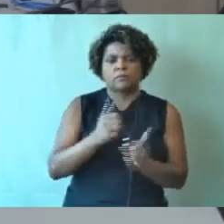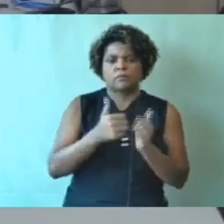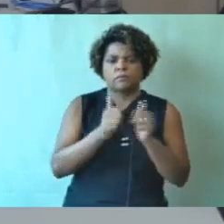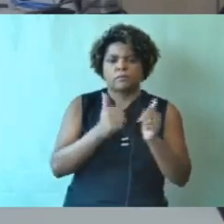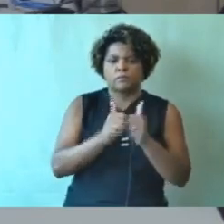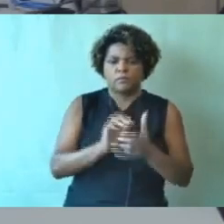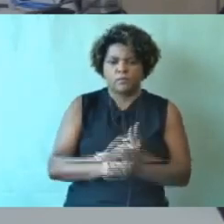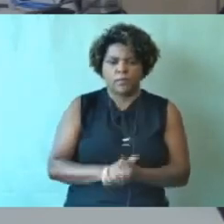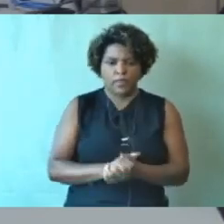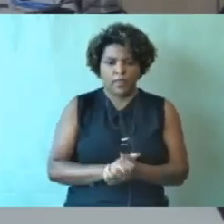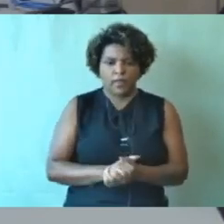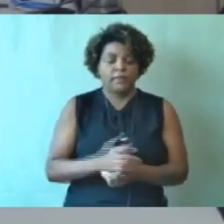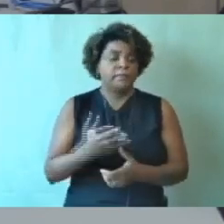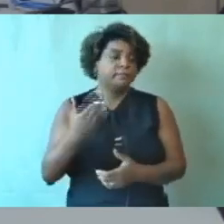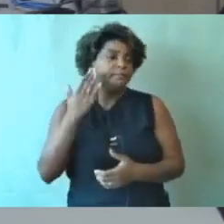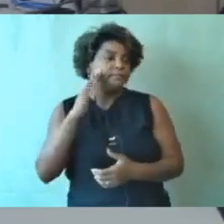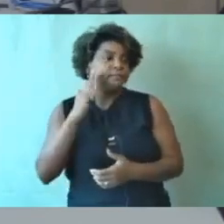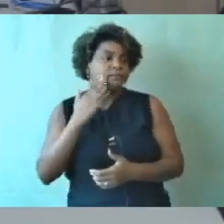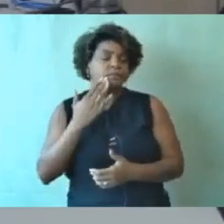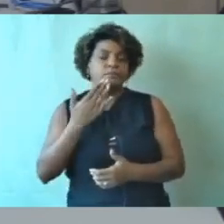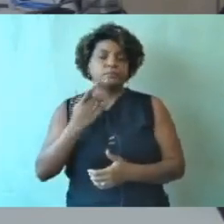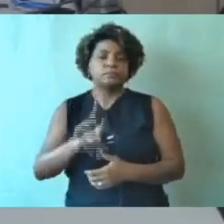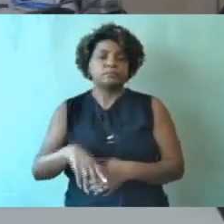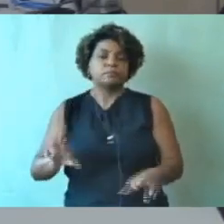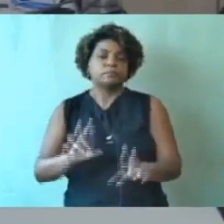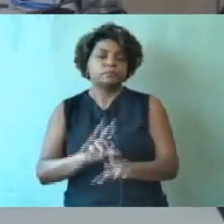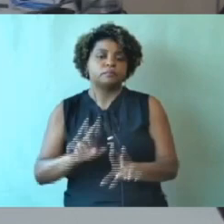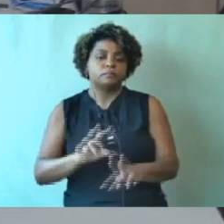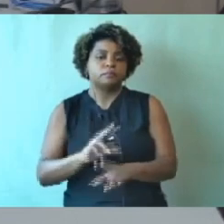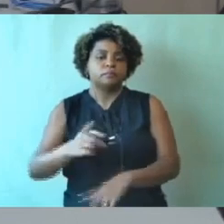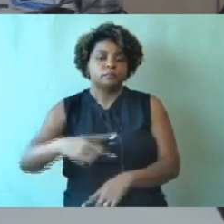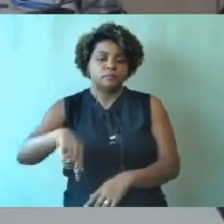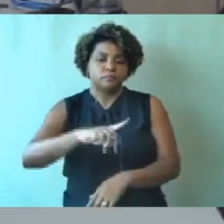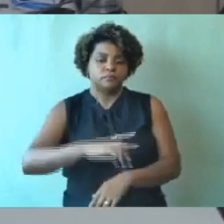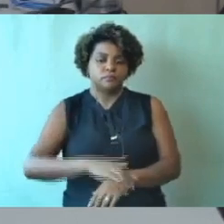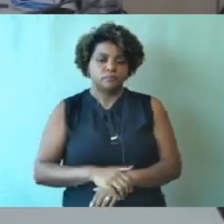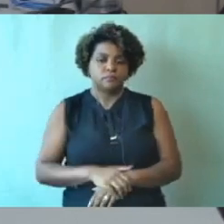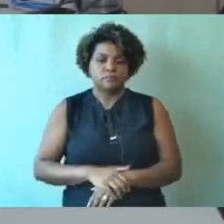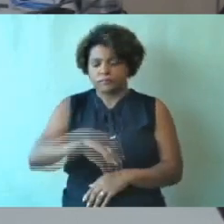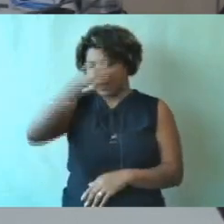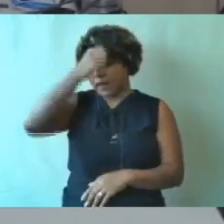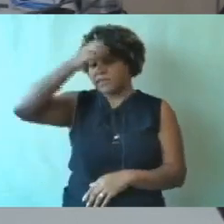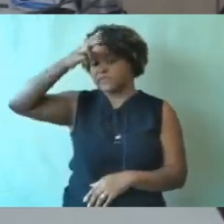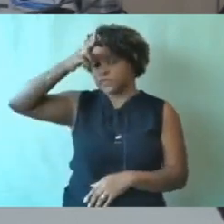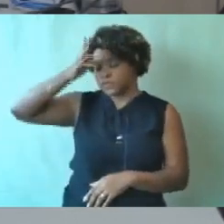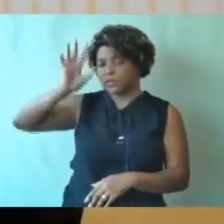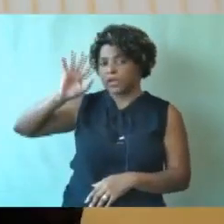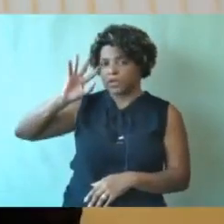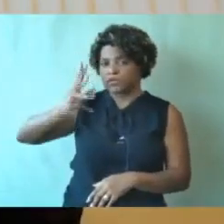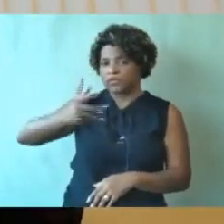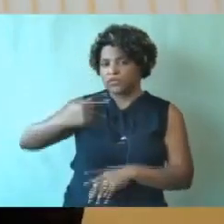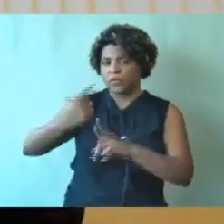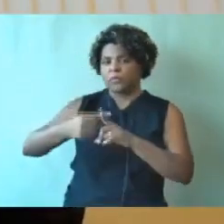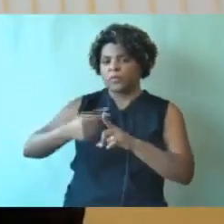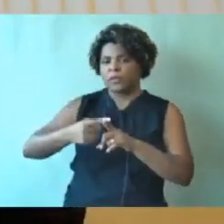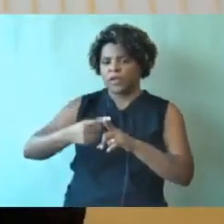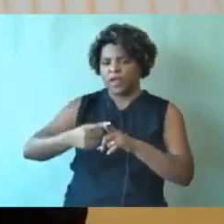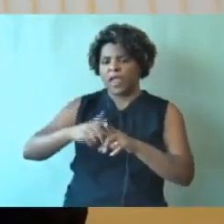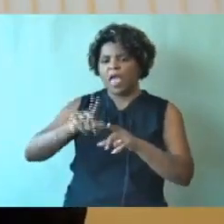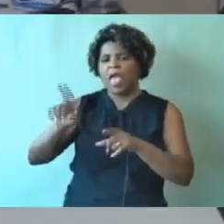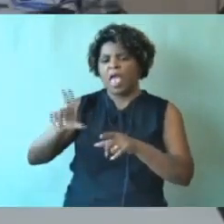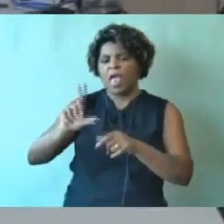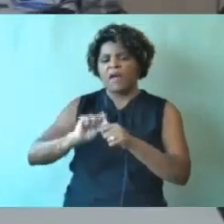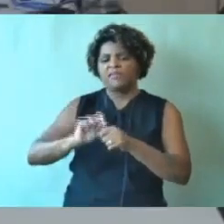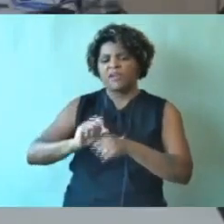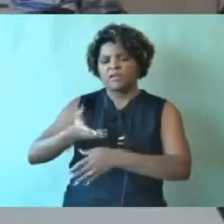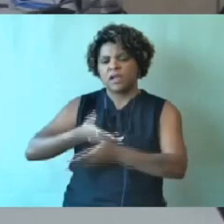essa relação. Entende o que eu quero dizer? Ela resolveu porque viabilizou a segurança jurídica do contrato. Ah, então